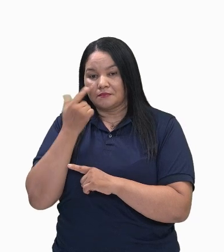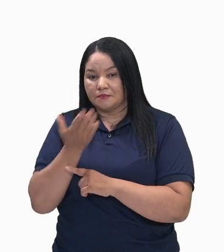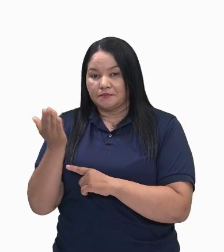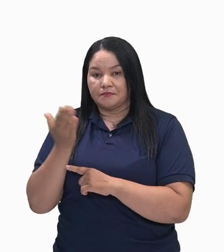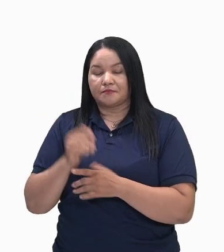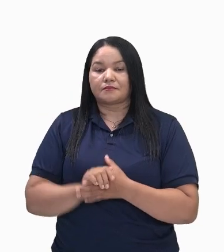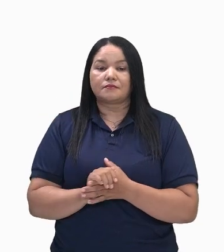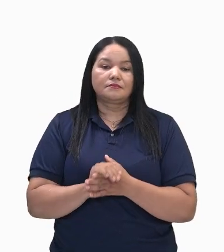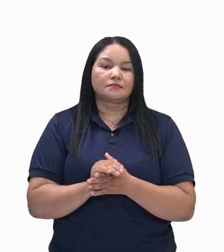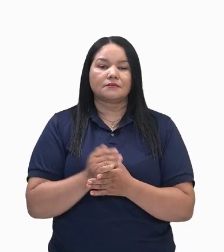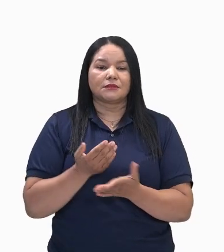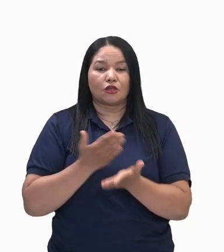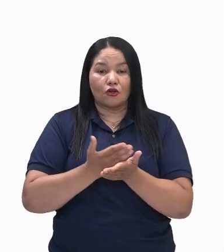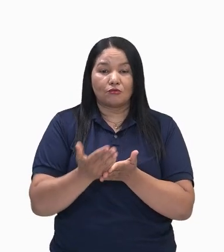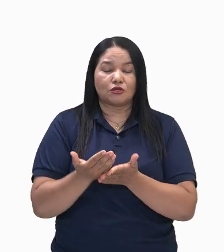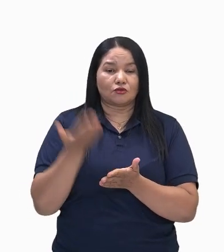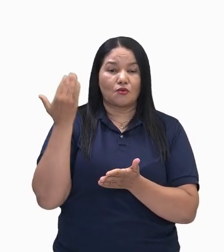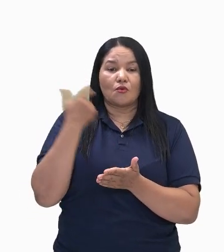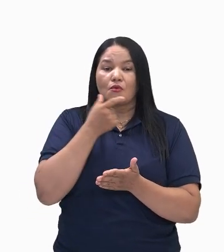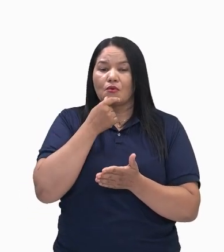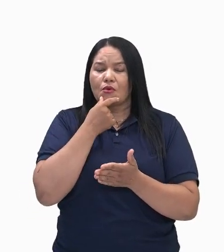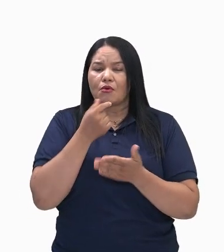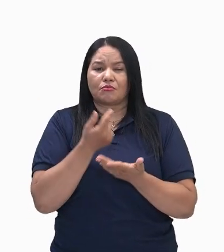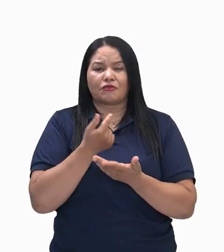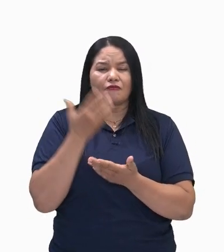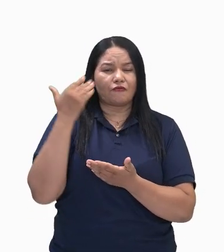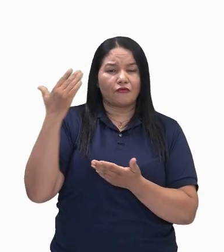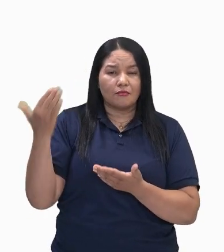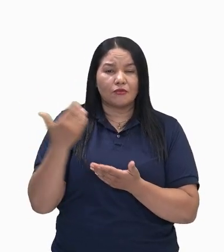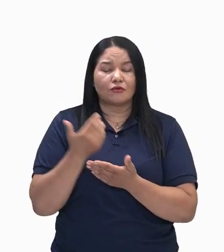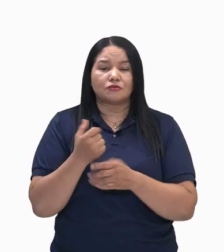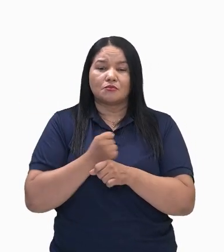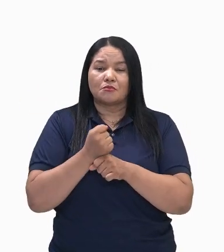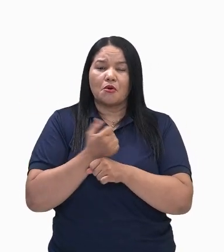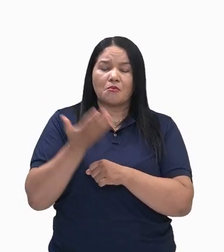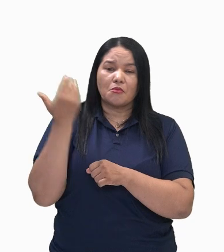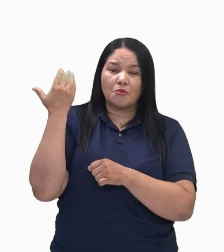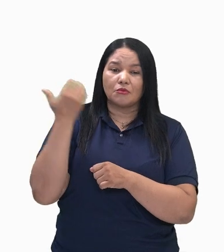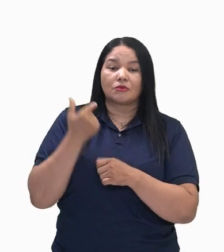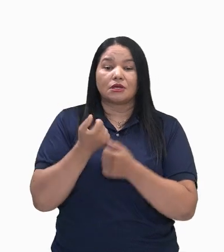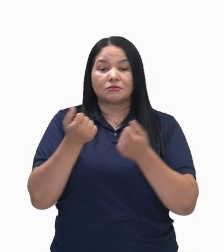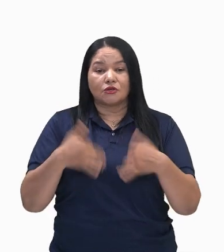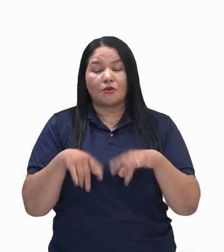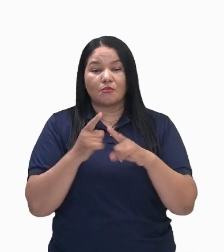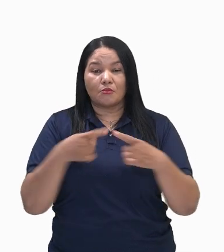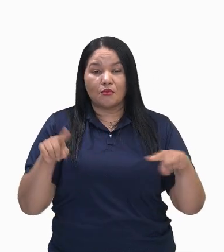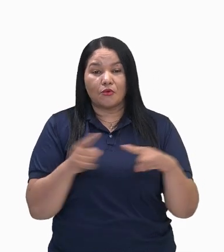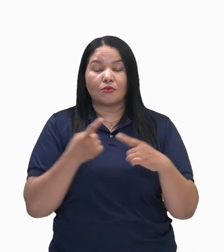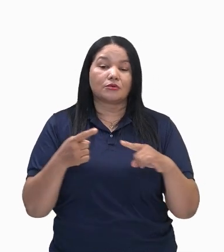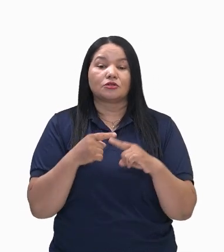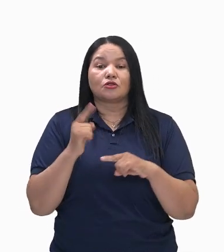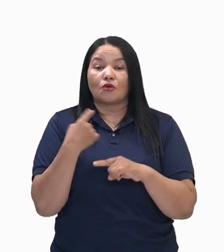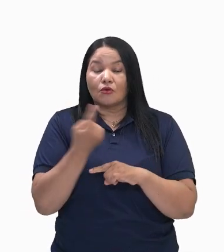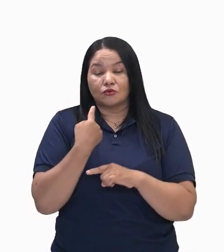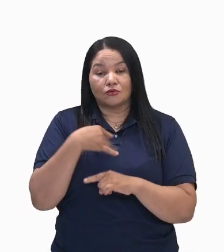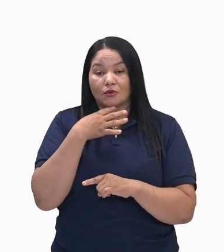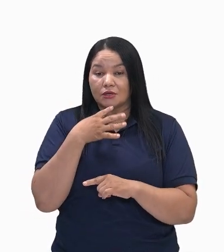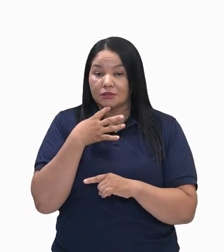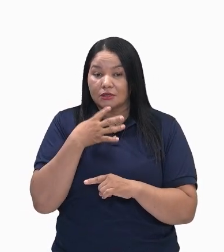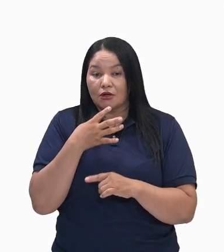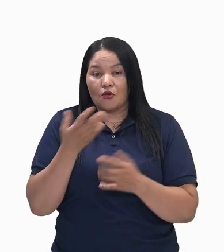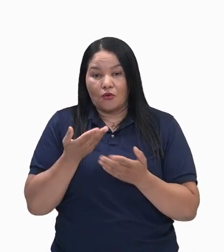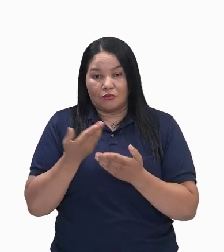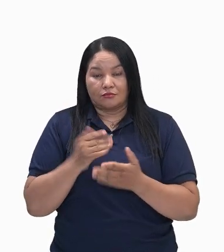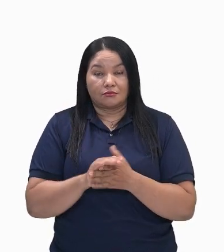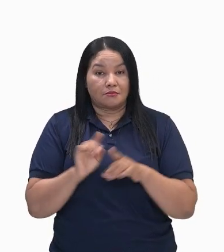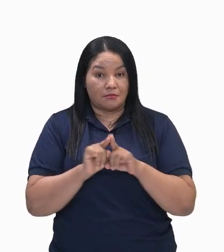isso começou com Guido de Arezzo lá atrás, que designou algumas notas musicais que conhecemos atualmente, mas ele